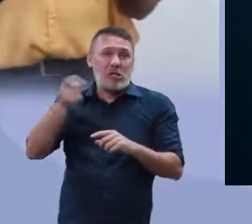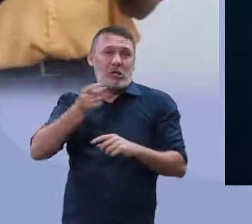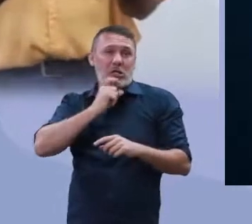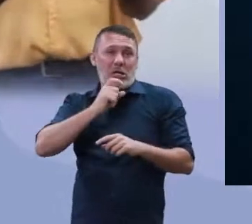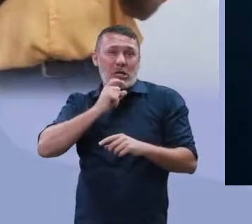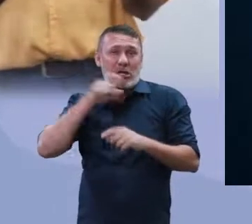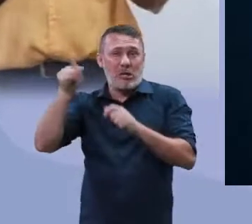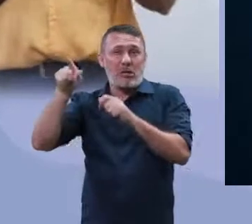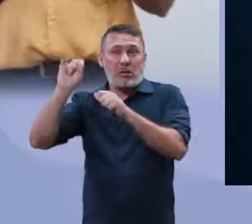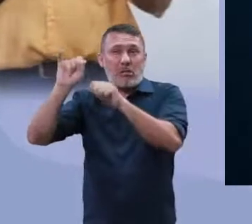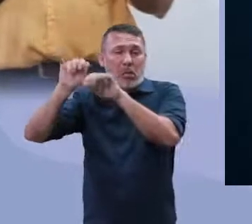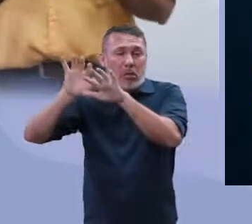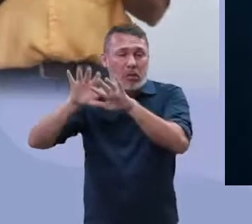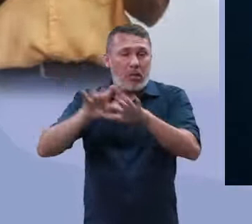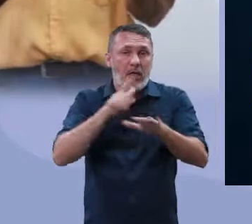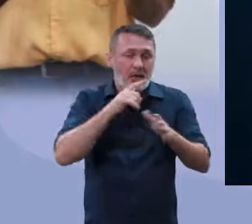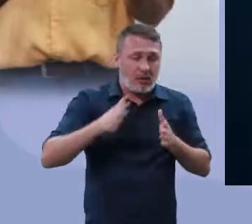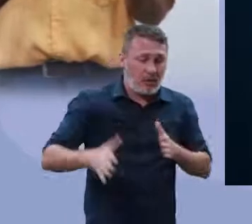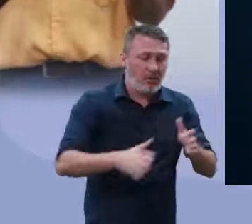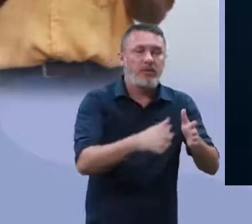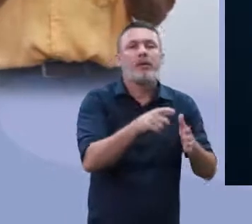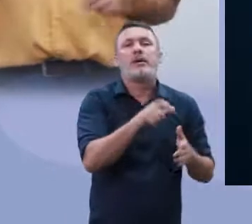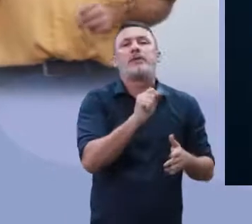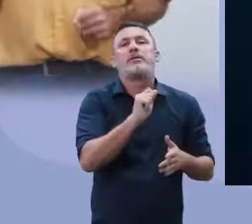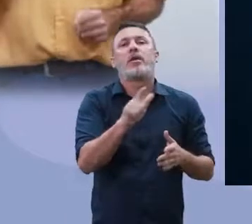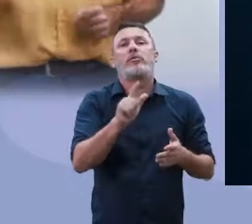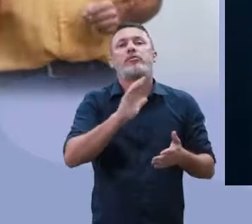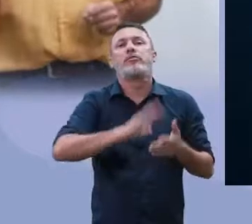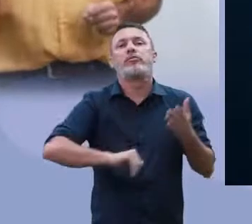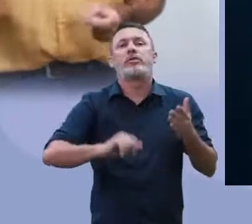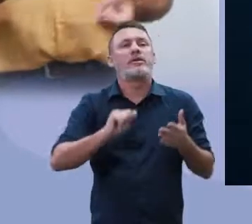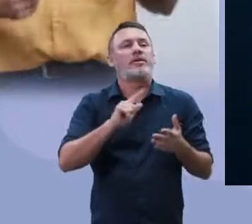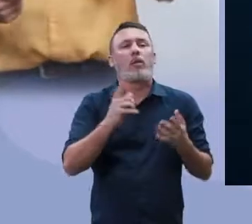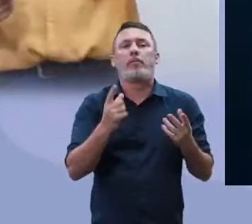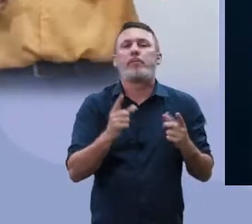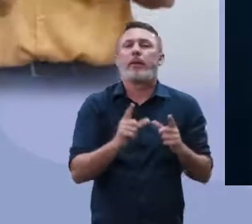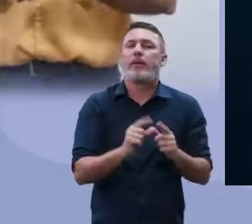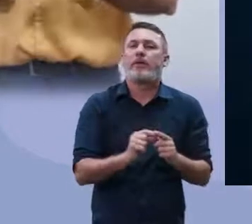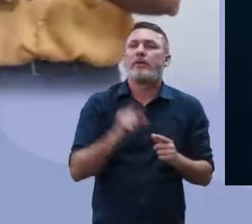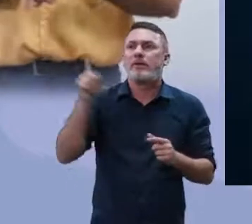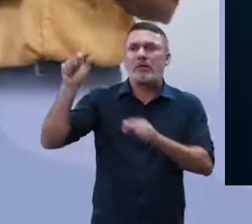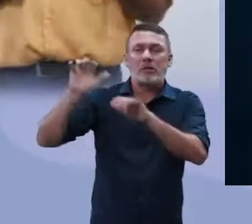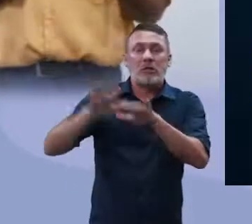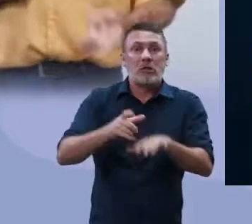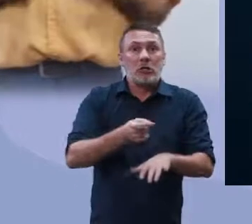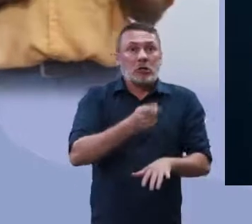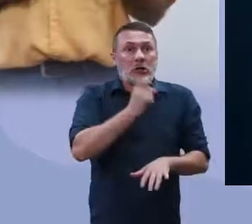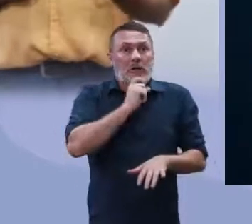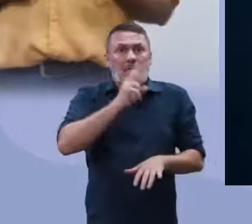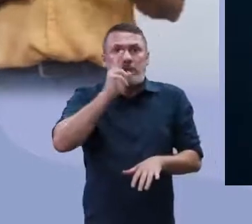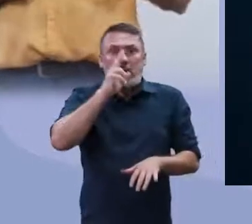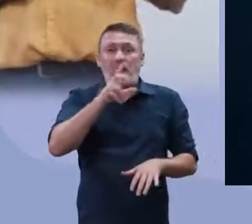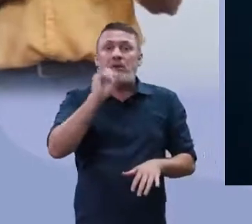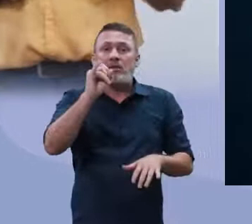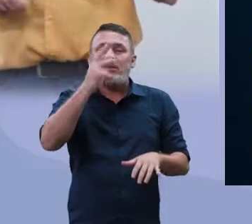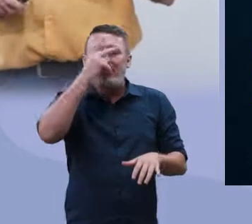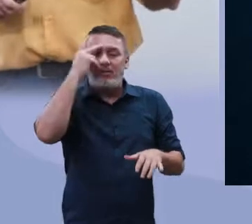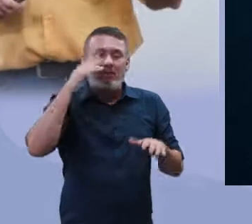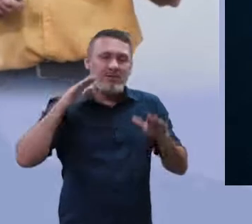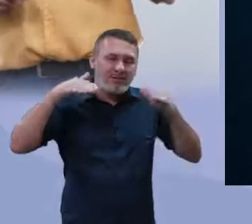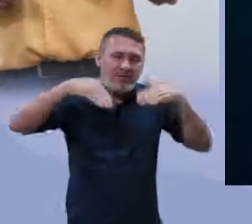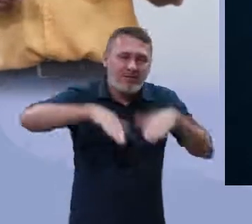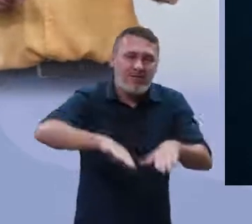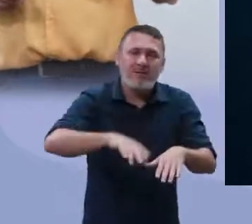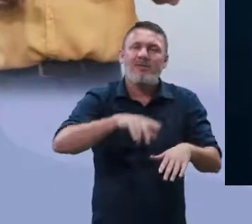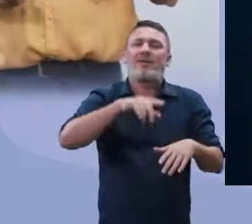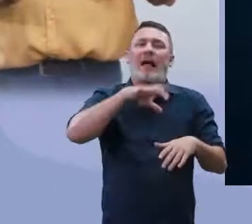oceano, você dilui um pouco a sua salinidade. Diluindo salinidade e aumentando a temperatura, você